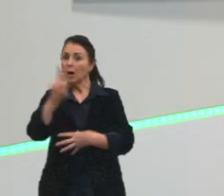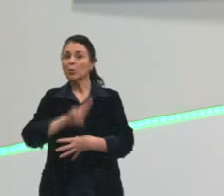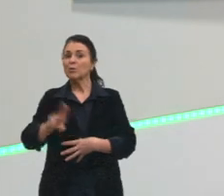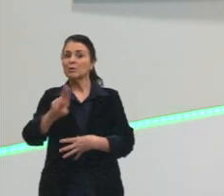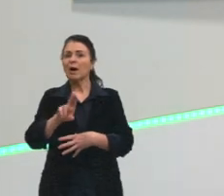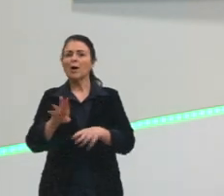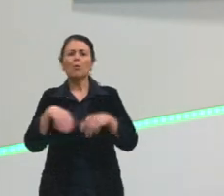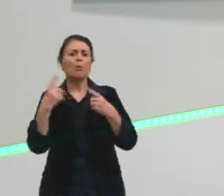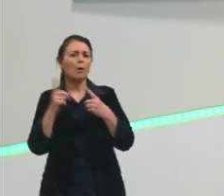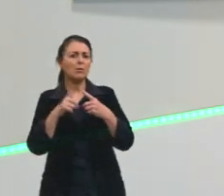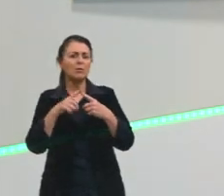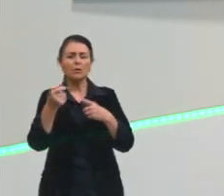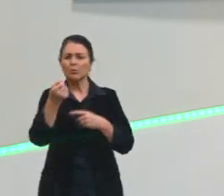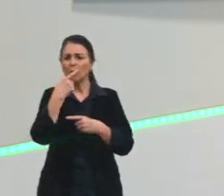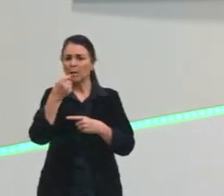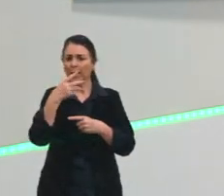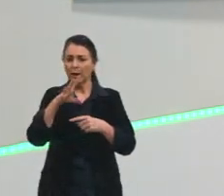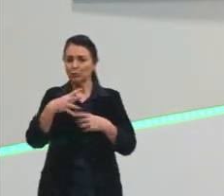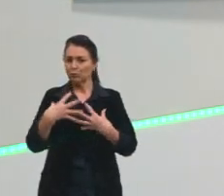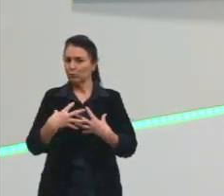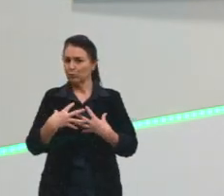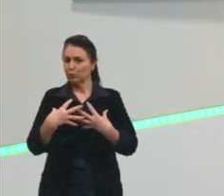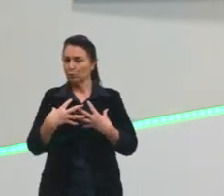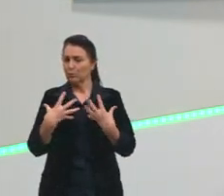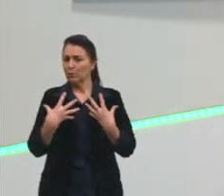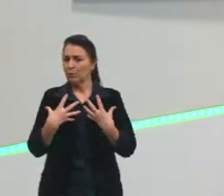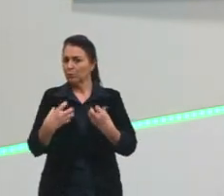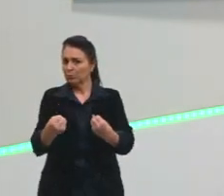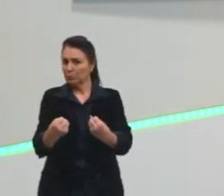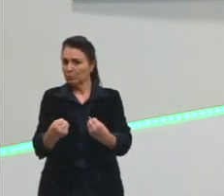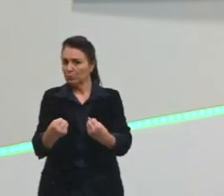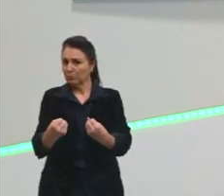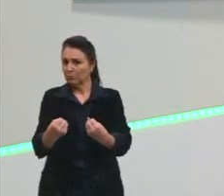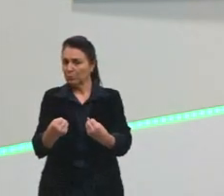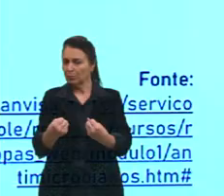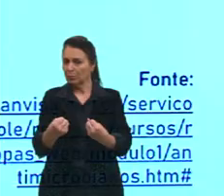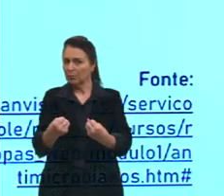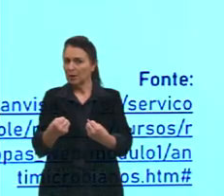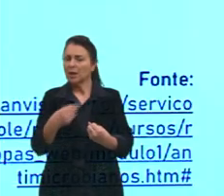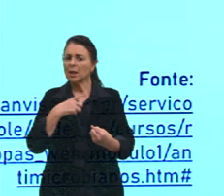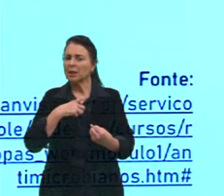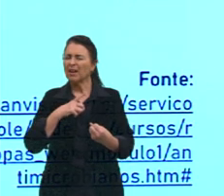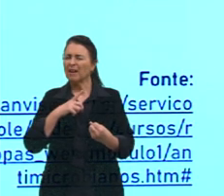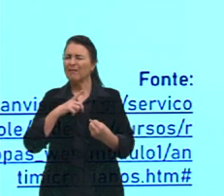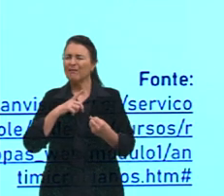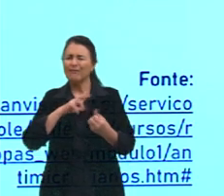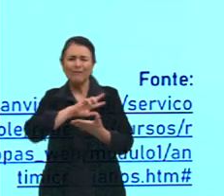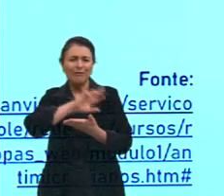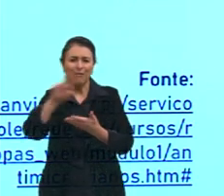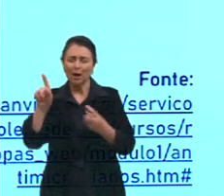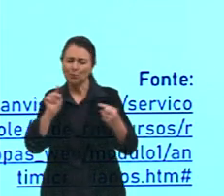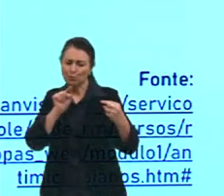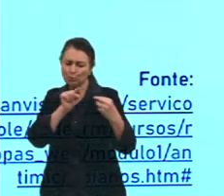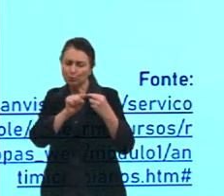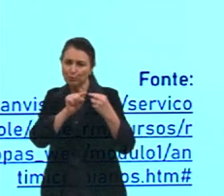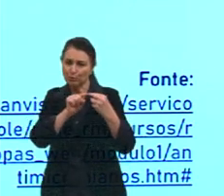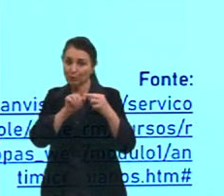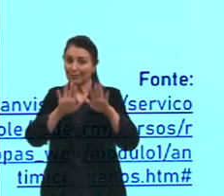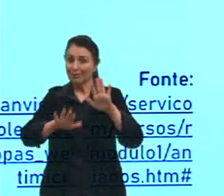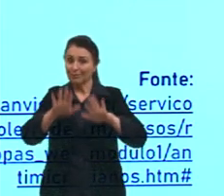esse antibiótico ele tem vários objetivos pode ter vários objetivos